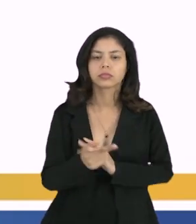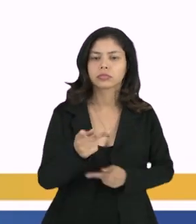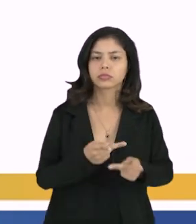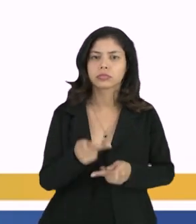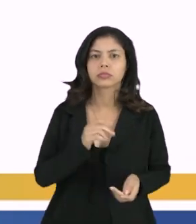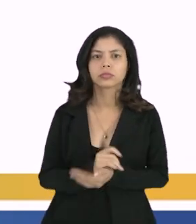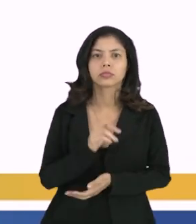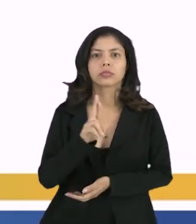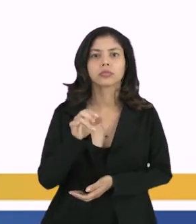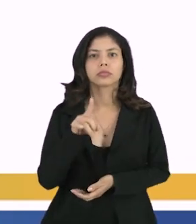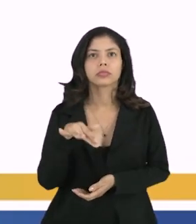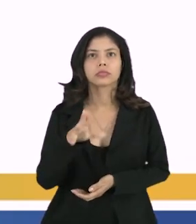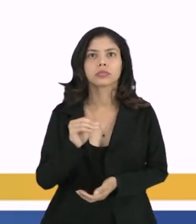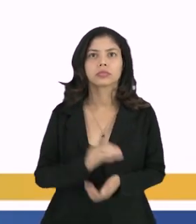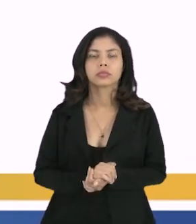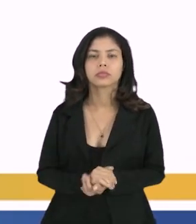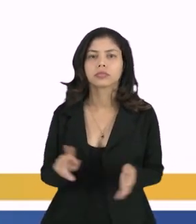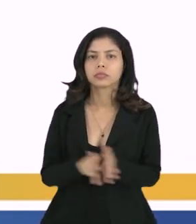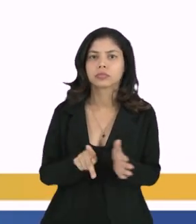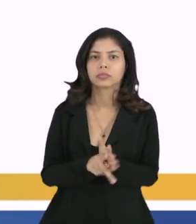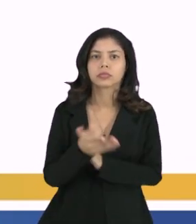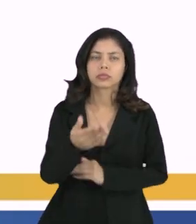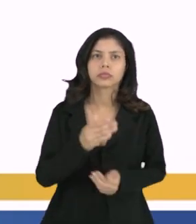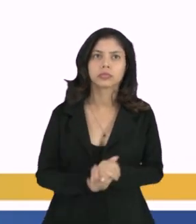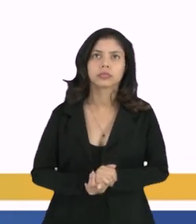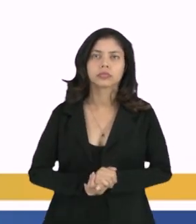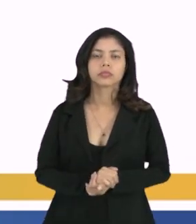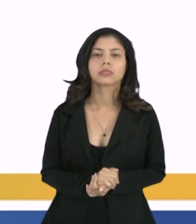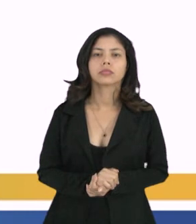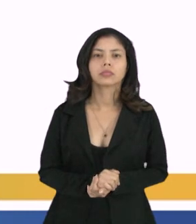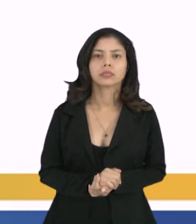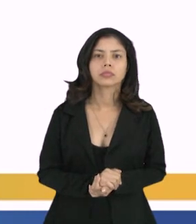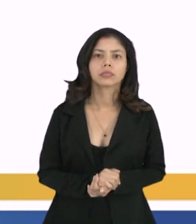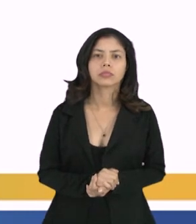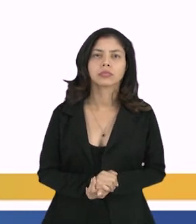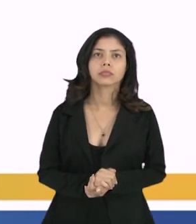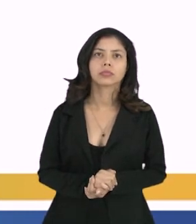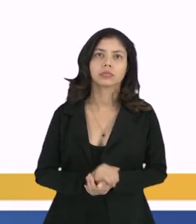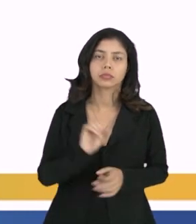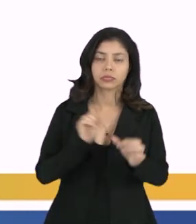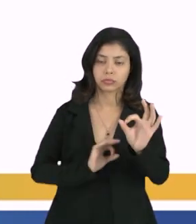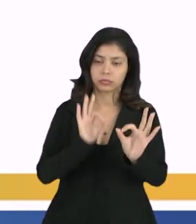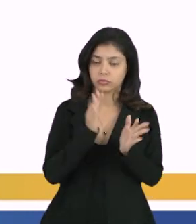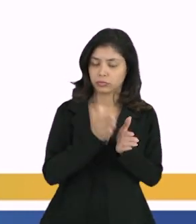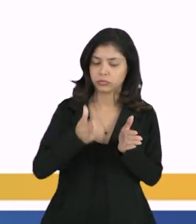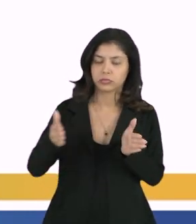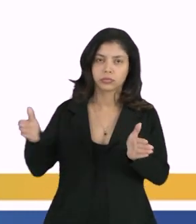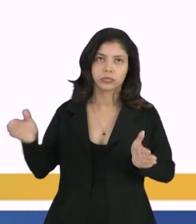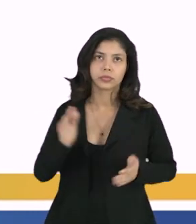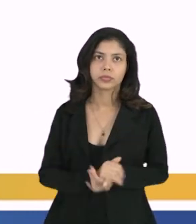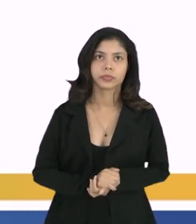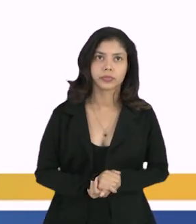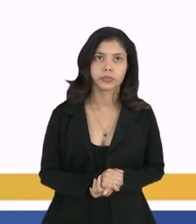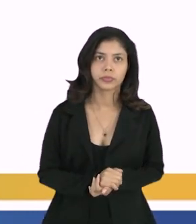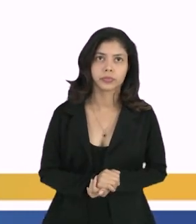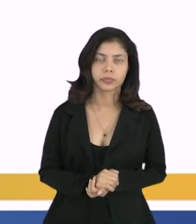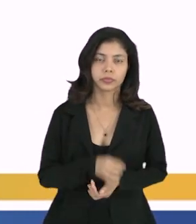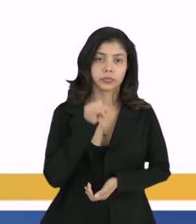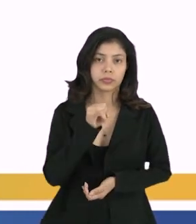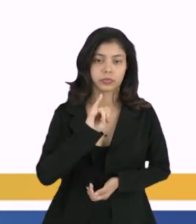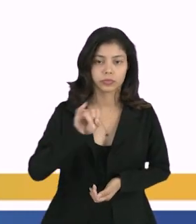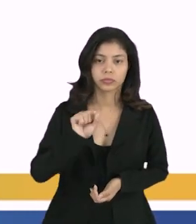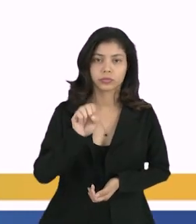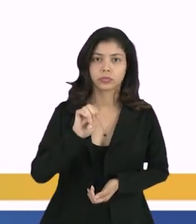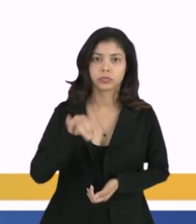15 estaria associado ao eixo das abscissas e o 49 estaria associado ao eixo das ordenadas. Se o José